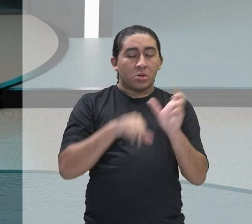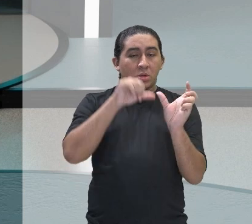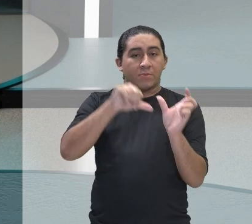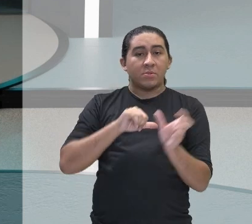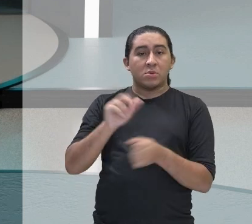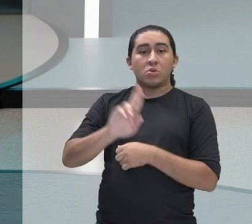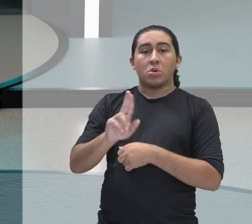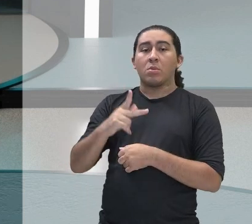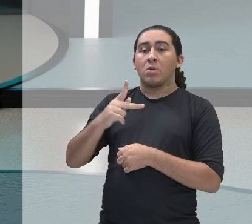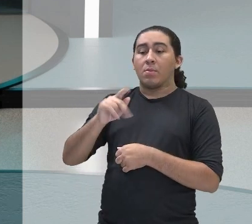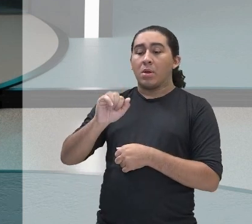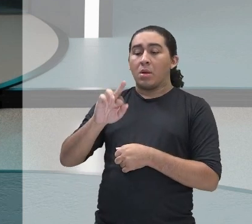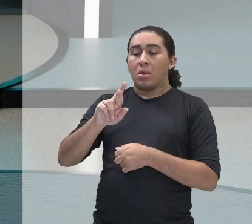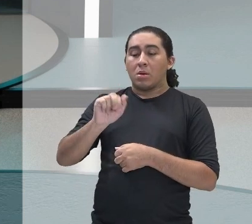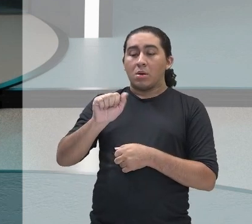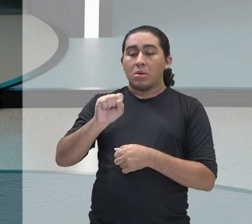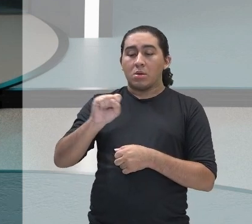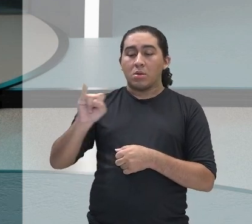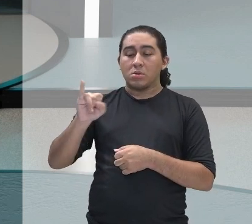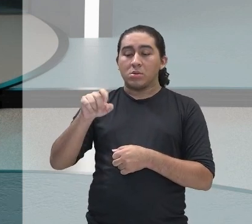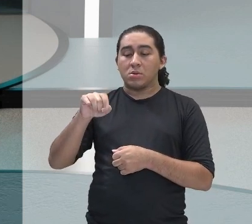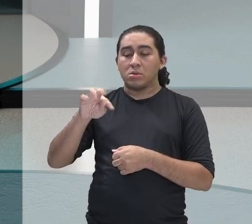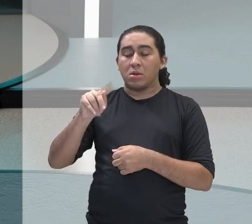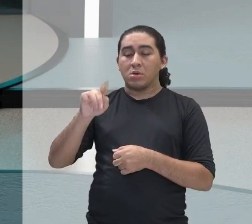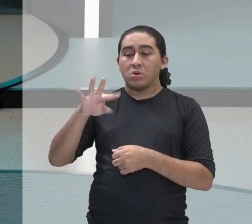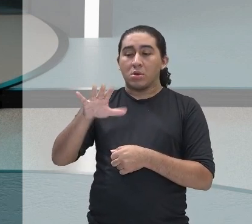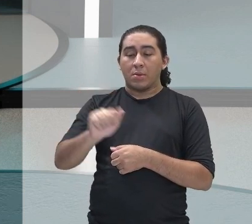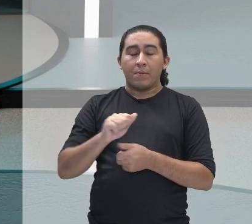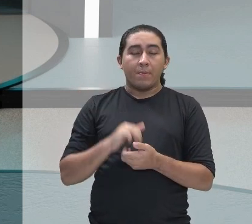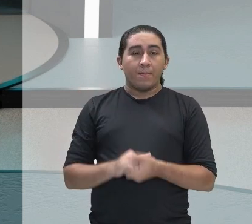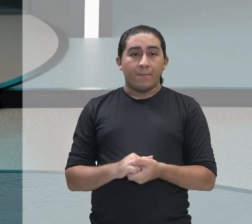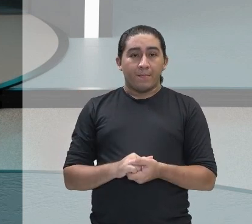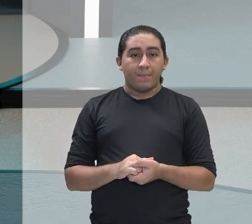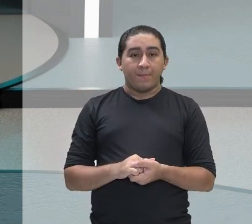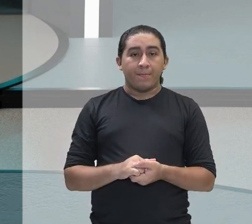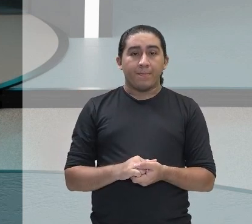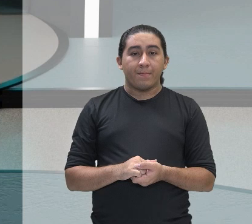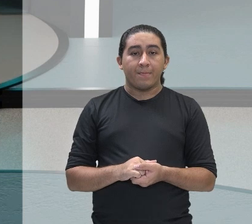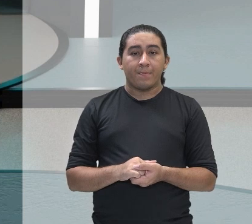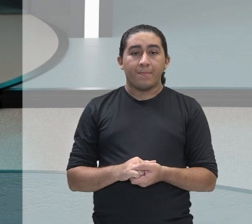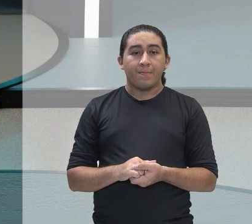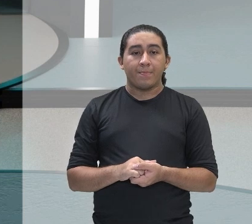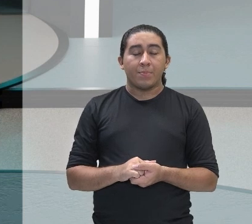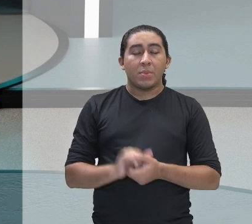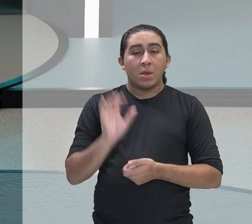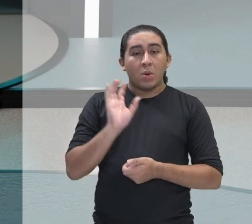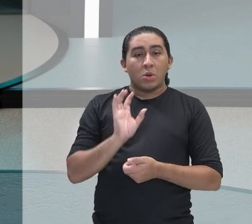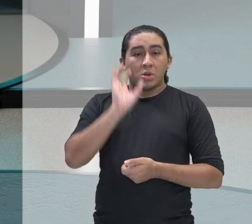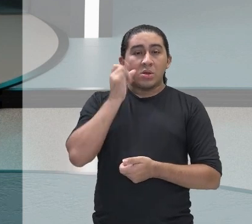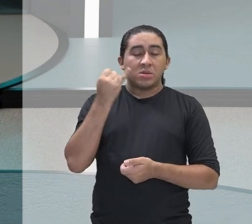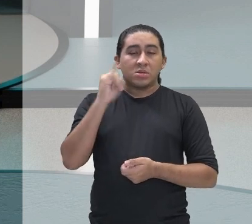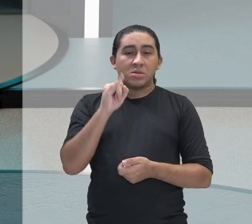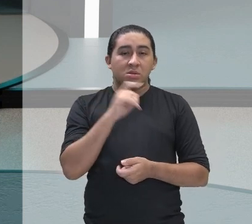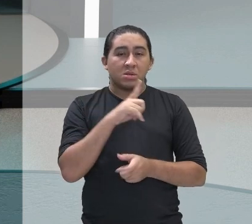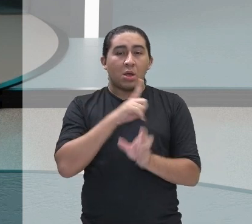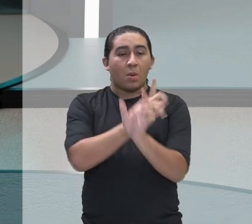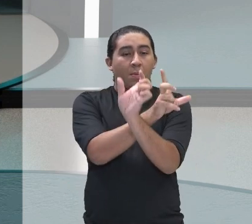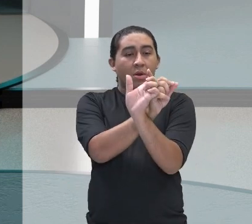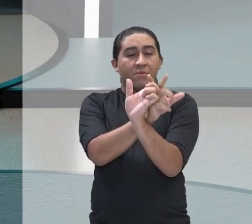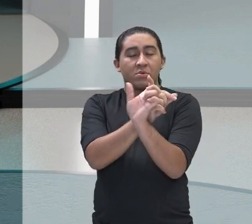parassintética. Veja bem. A parassintética, ela ocorre quando um prefixo e